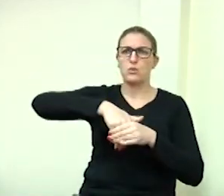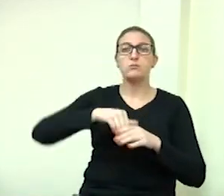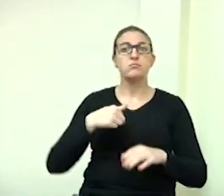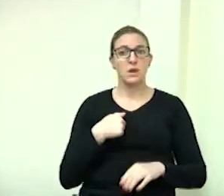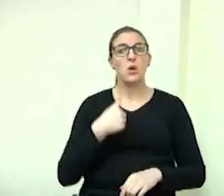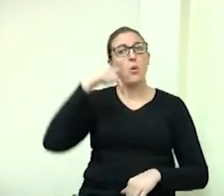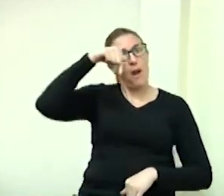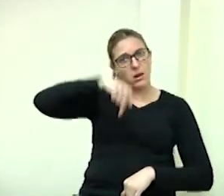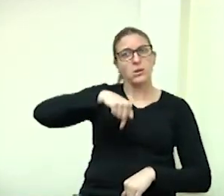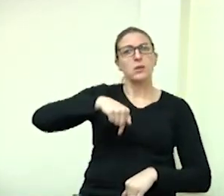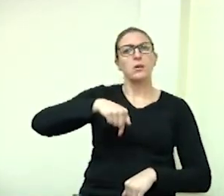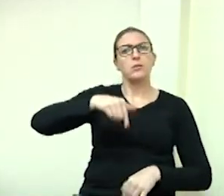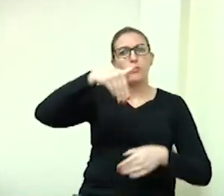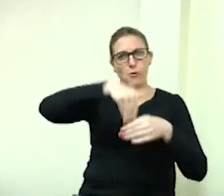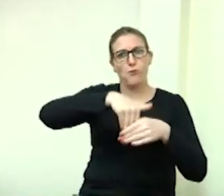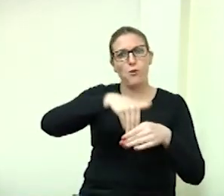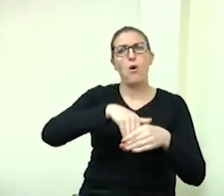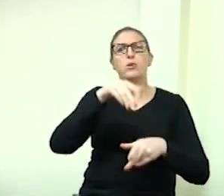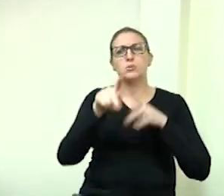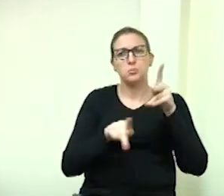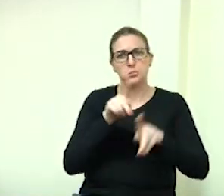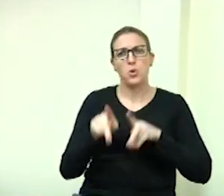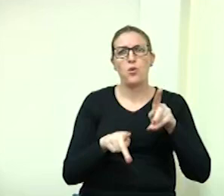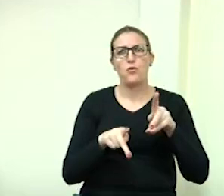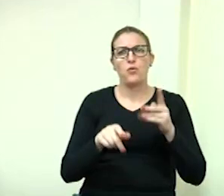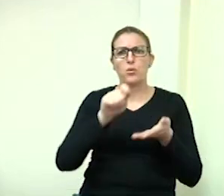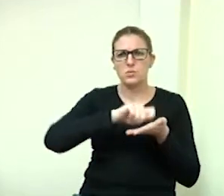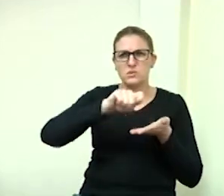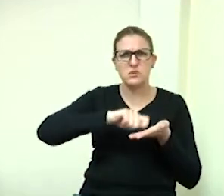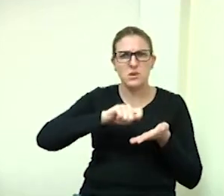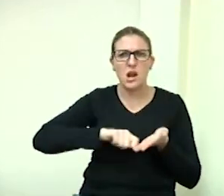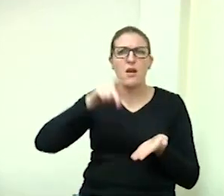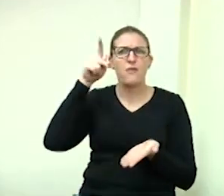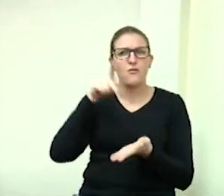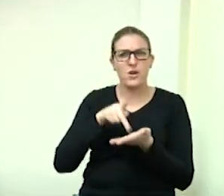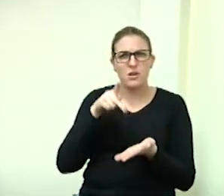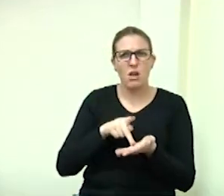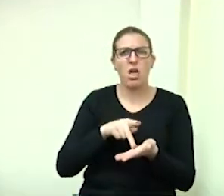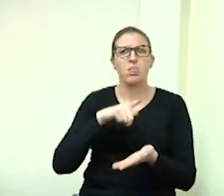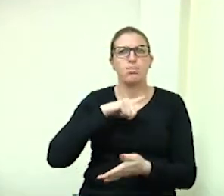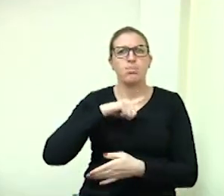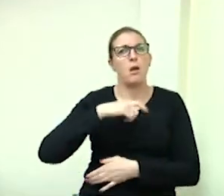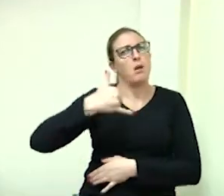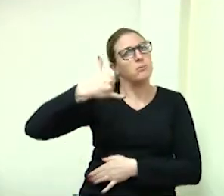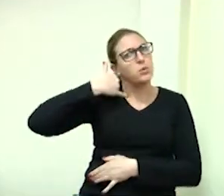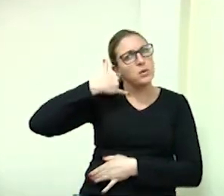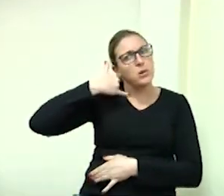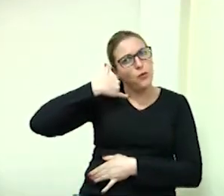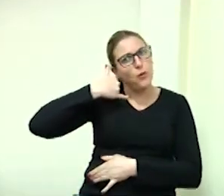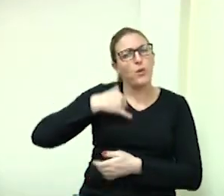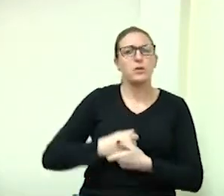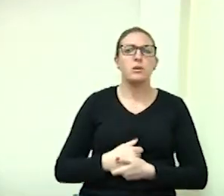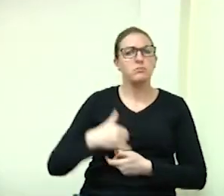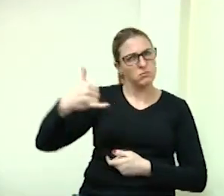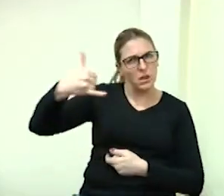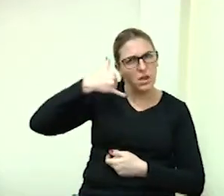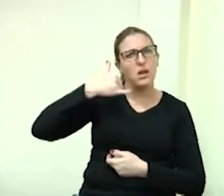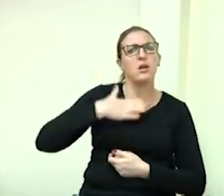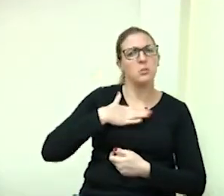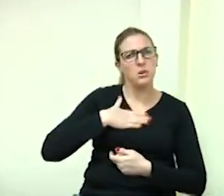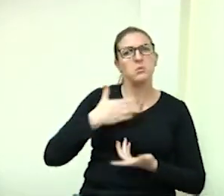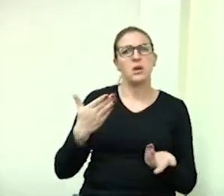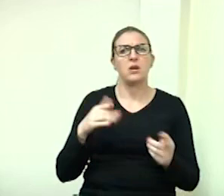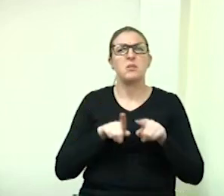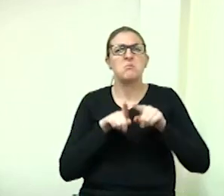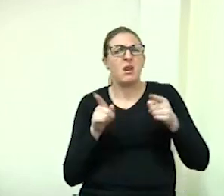isso escreva a verdade tu tem o meu telefone me liga mas